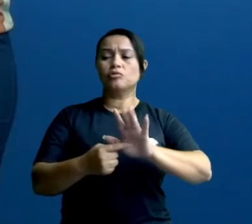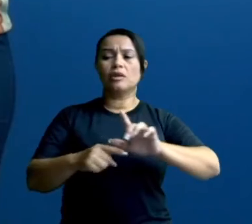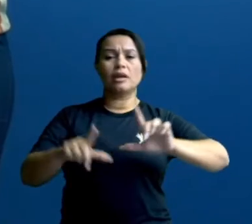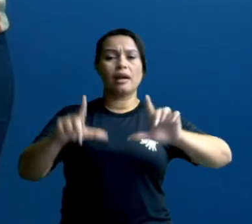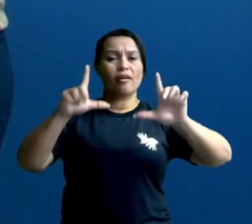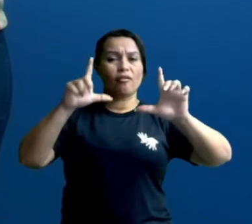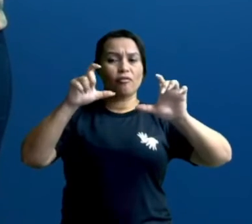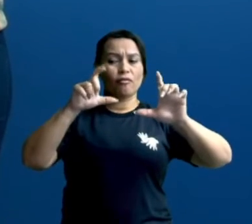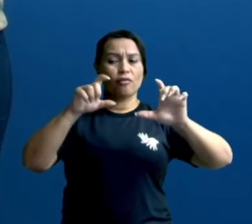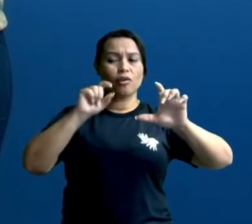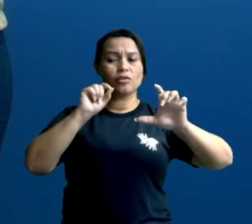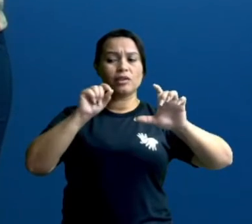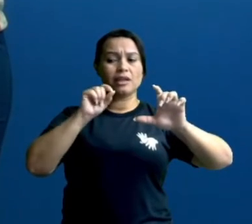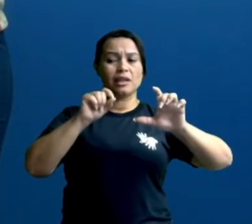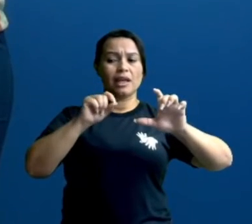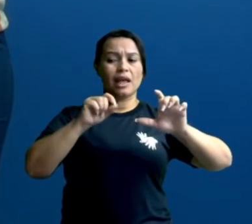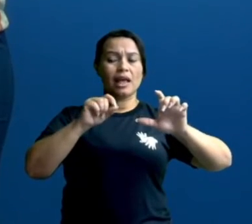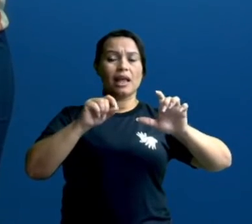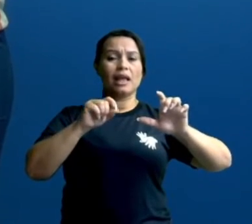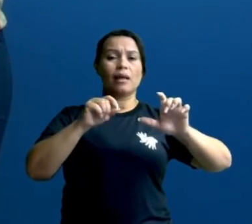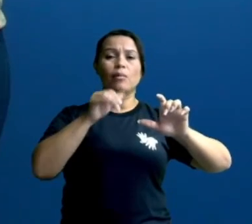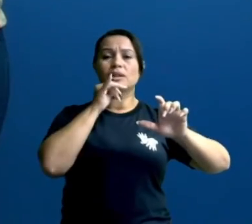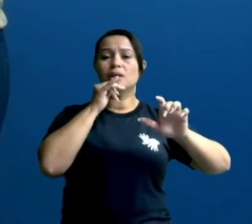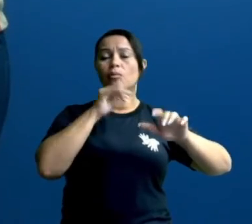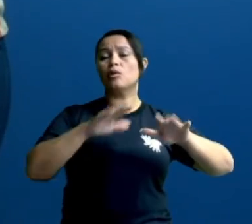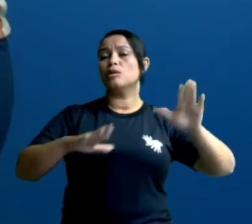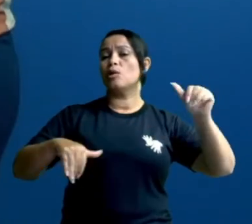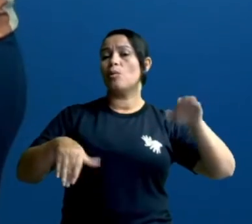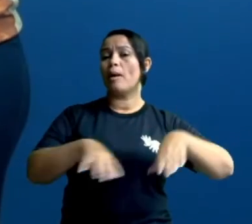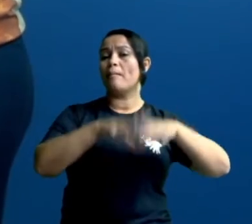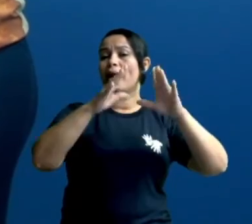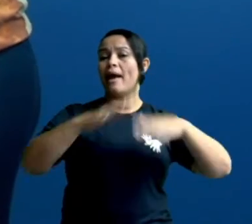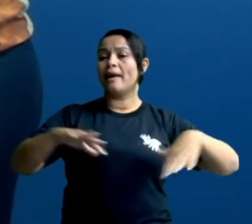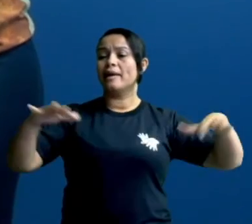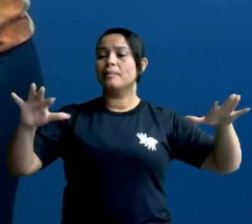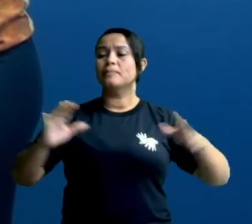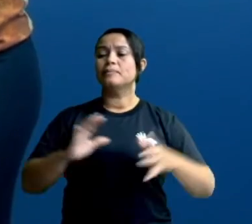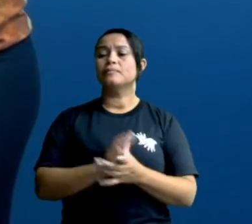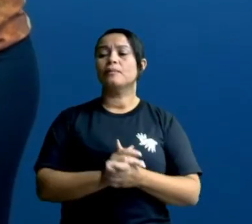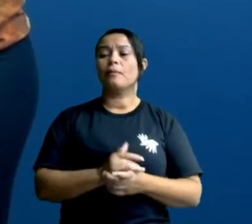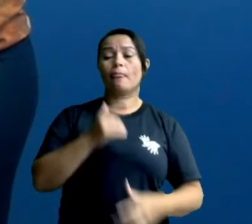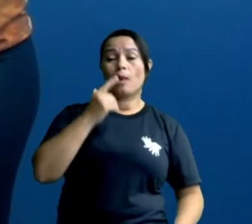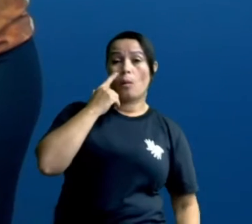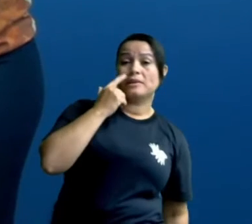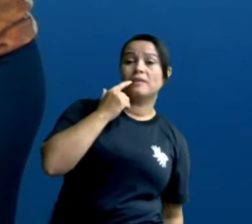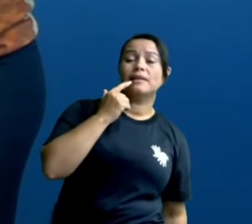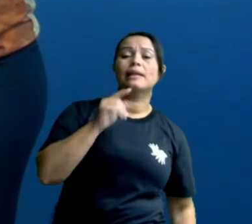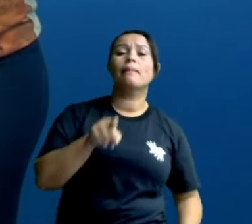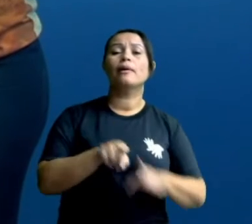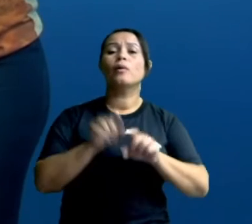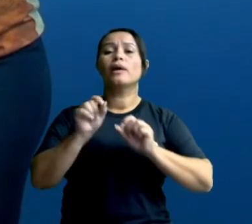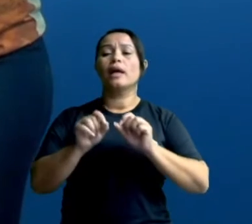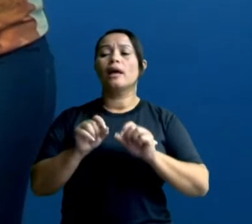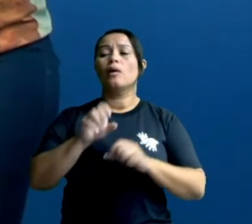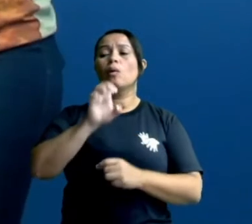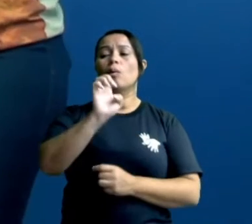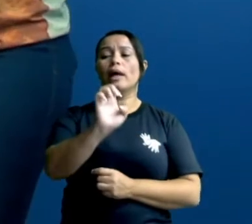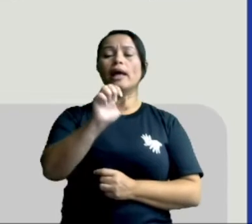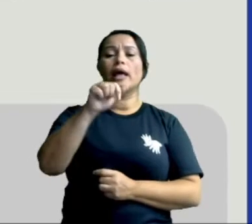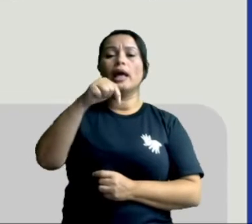foto de uma uma falta Litorânea na foto nenhuma praia e o próximo é o